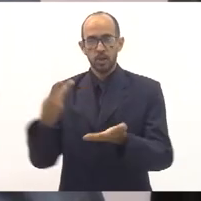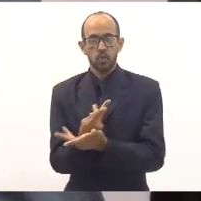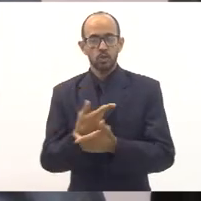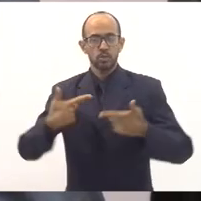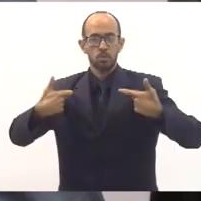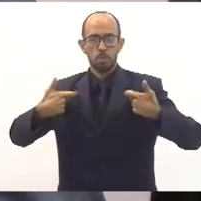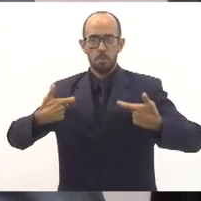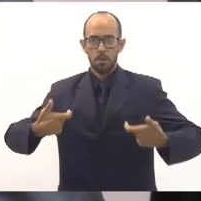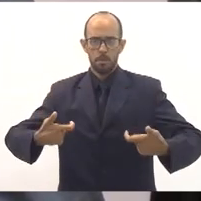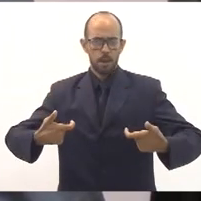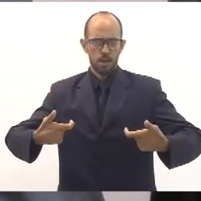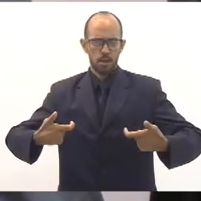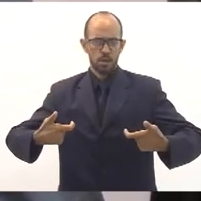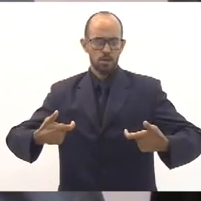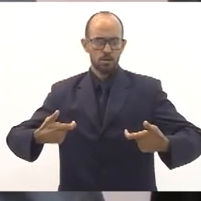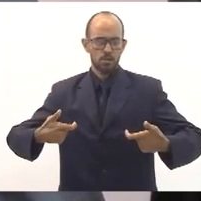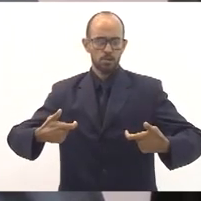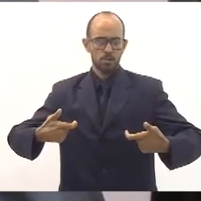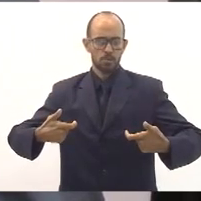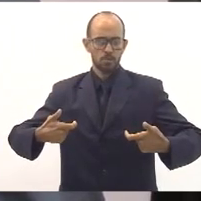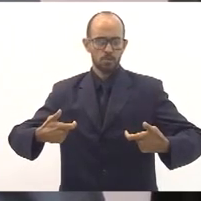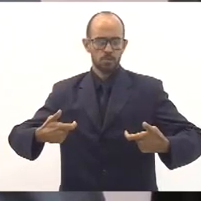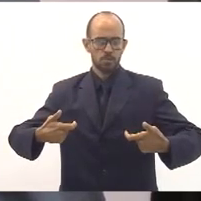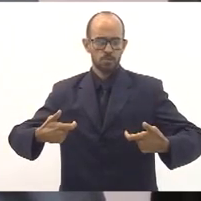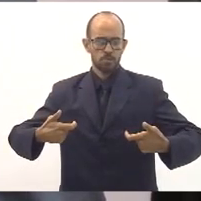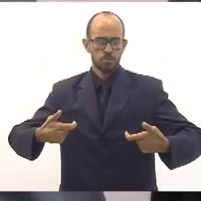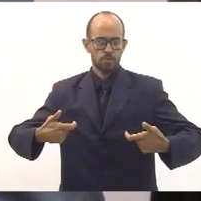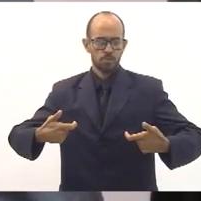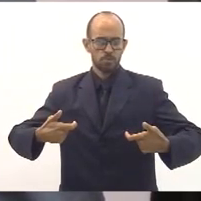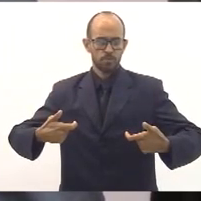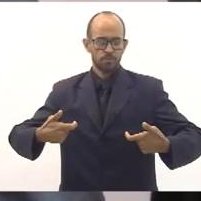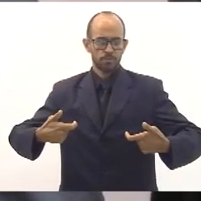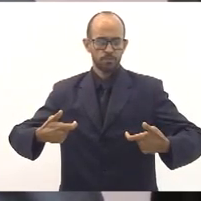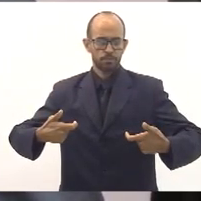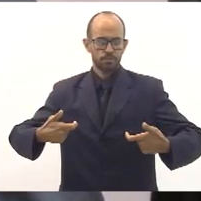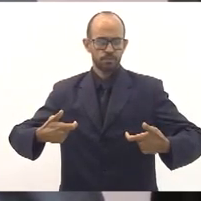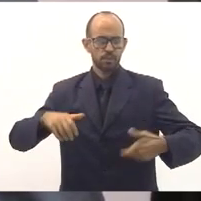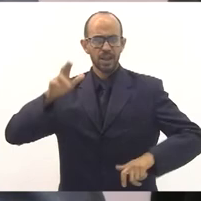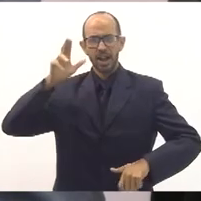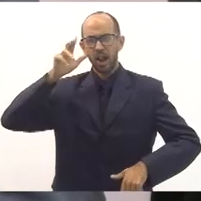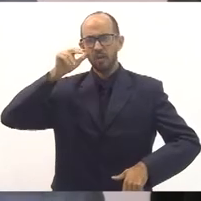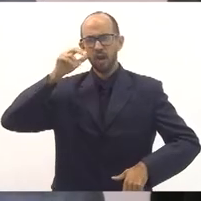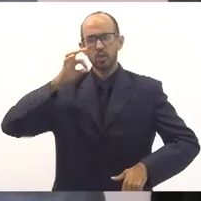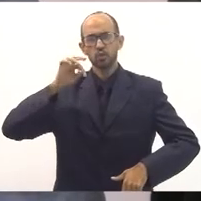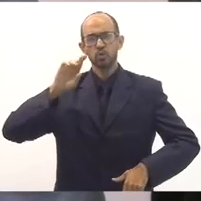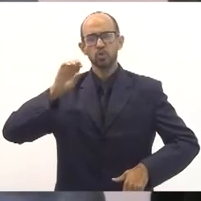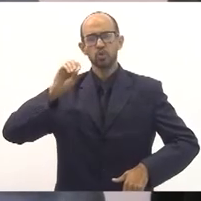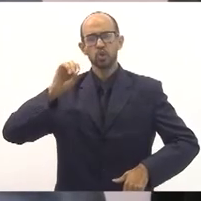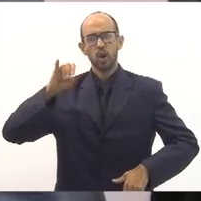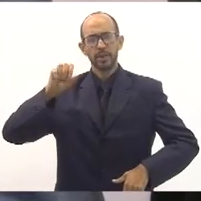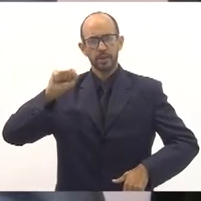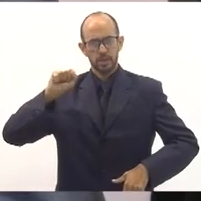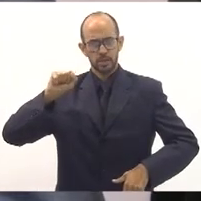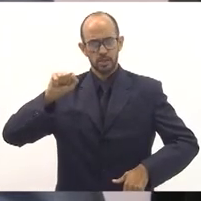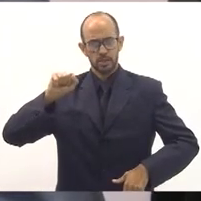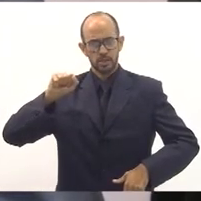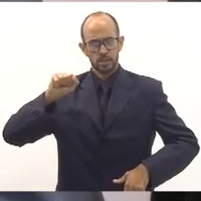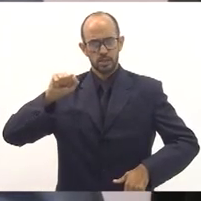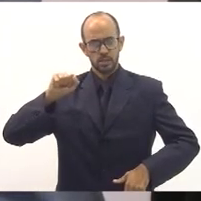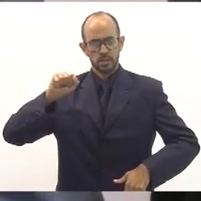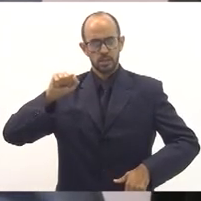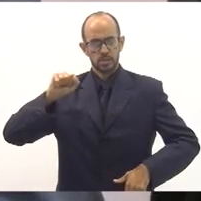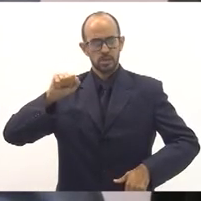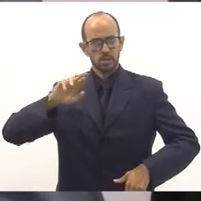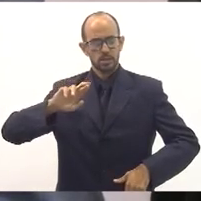tiro que aguarda em Santa não é Tróia O que é Cavalo de Troia que eles fazem como tá aparecendo os telejornais que eles